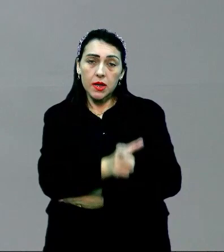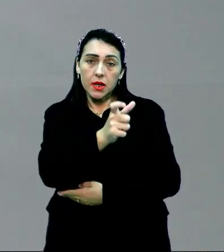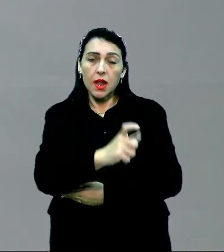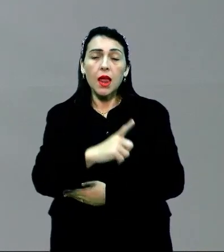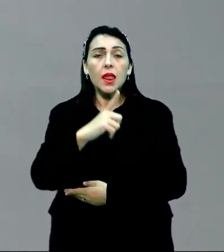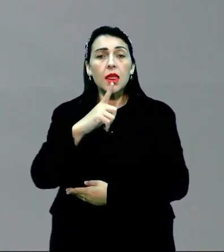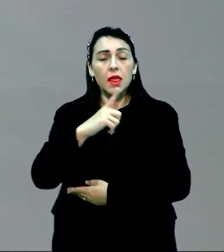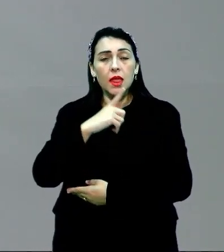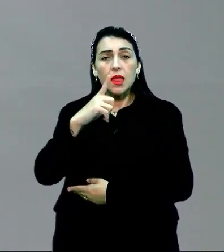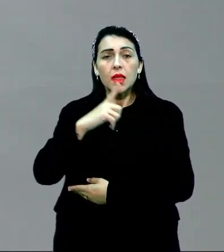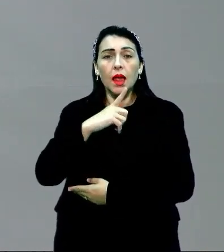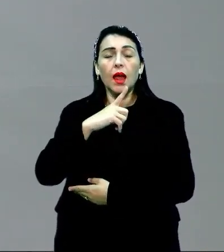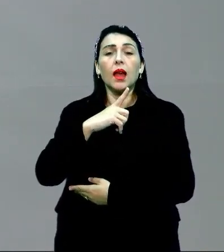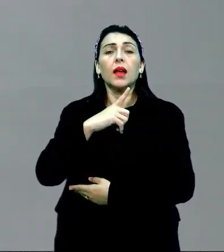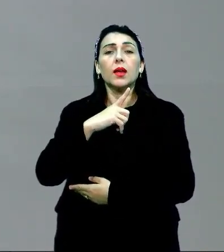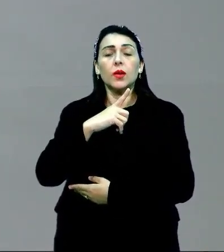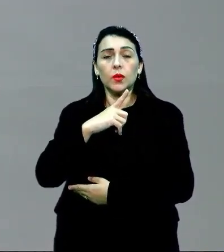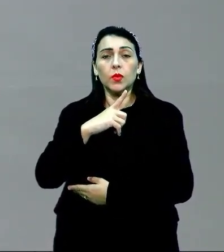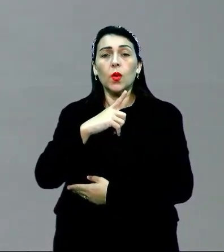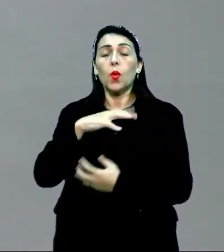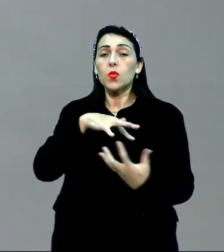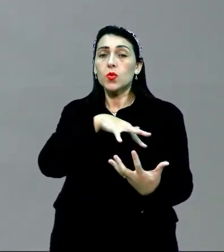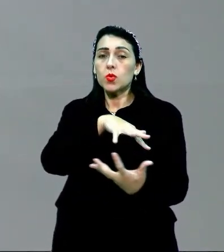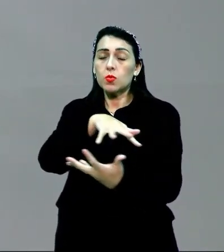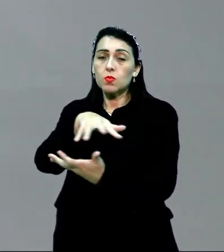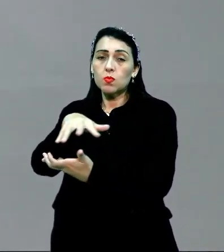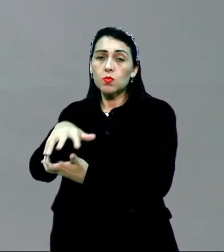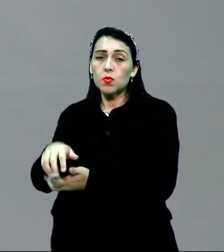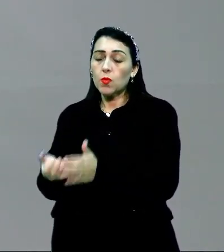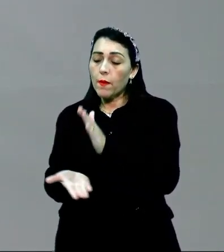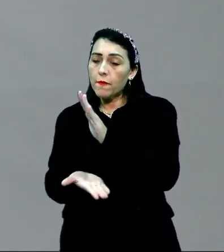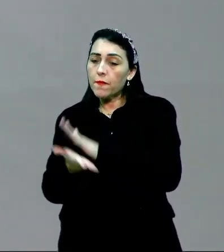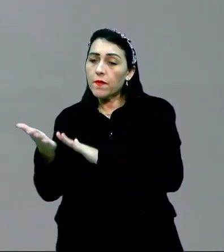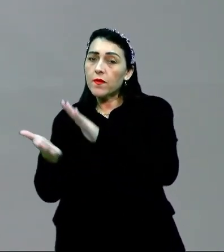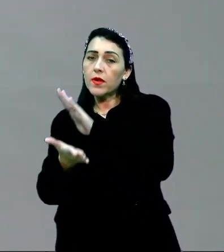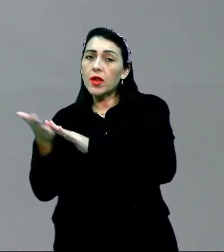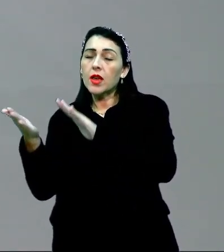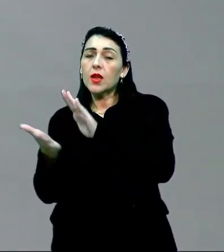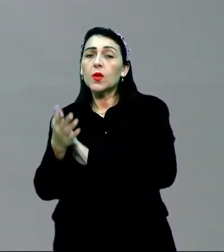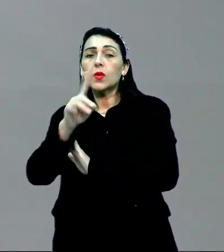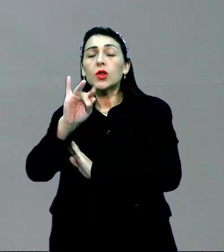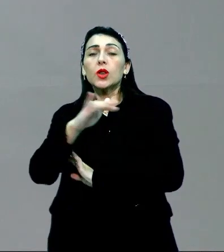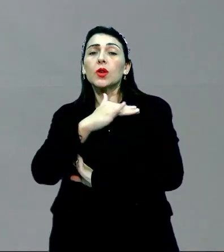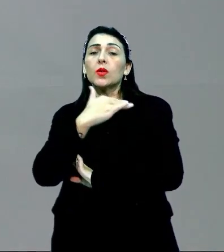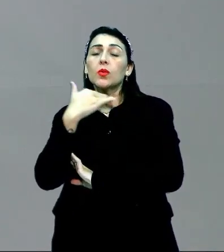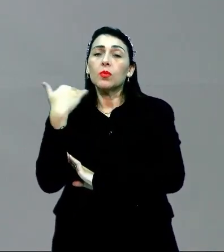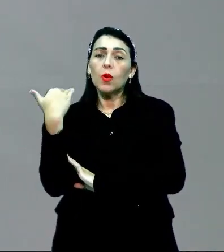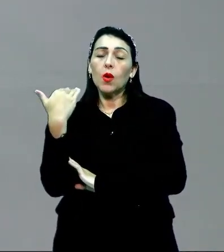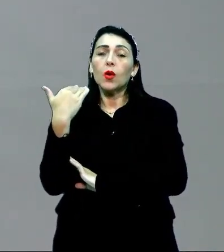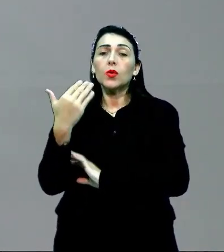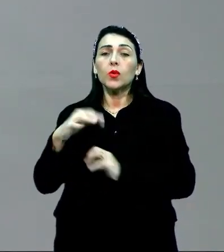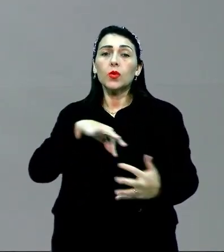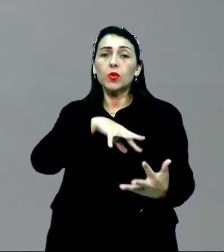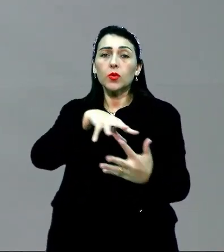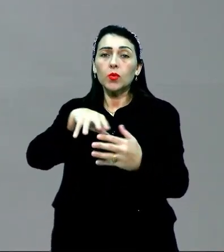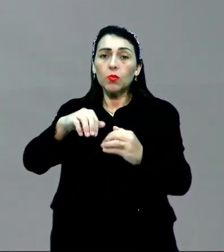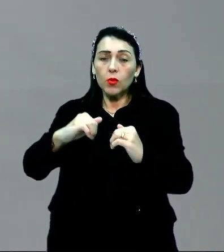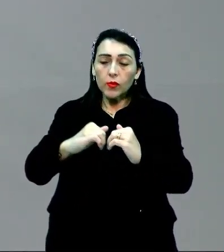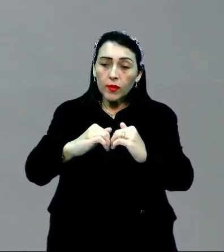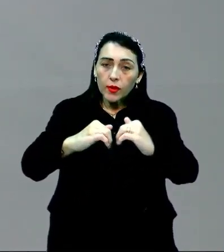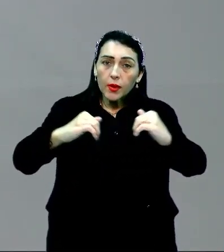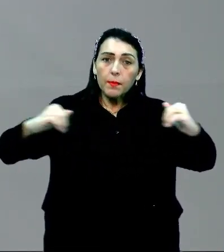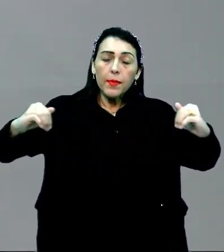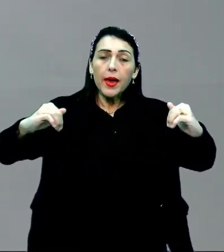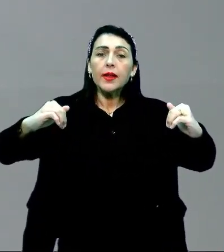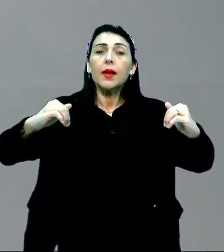uma certa passagem aí né entre os mundos então no Dia dos Mortos esses mundos né eles ficam aberto aí para